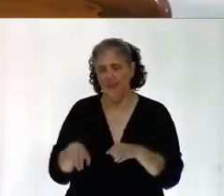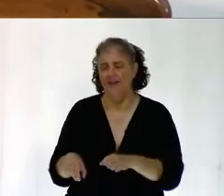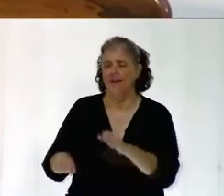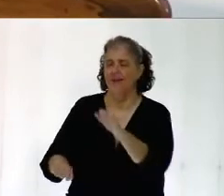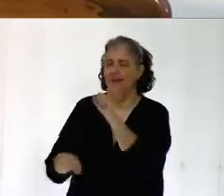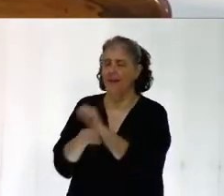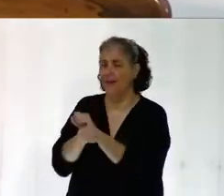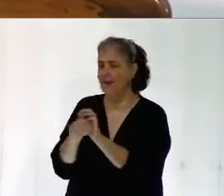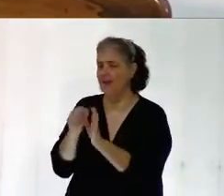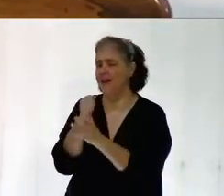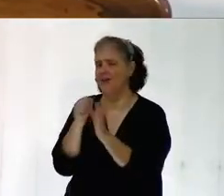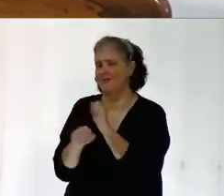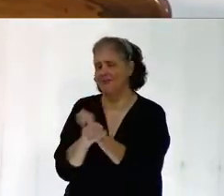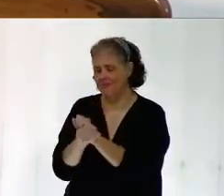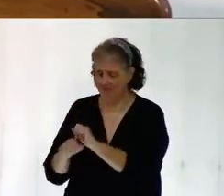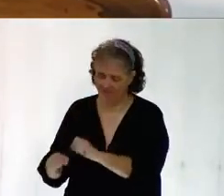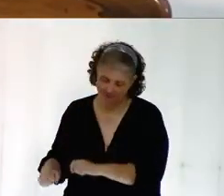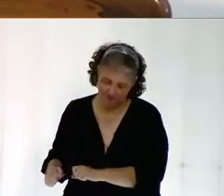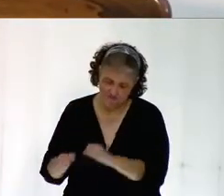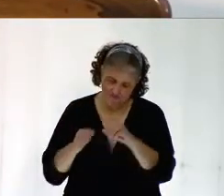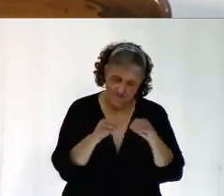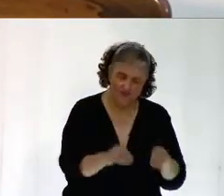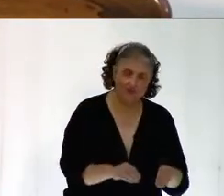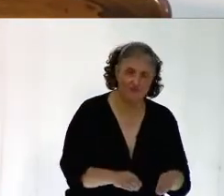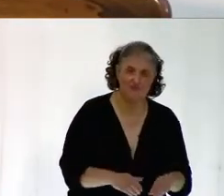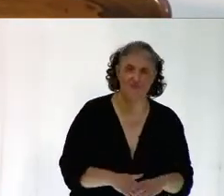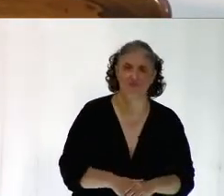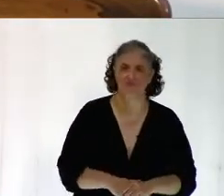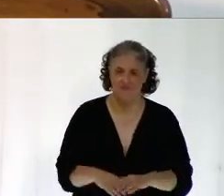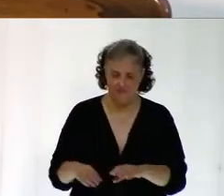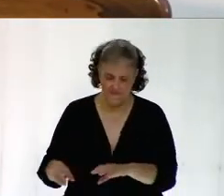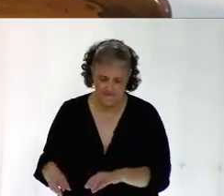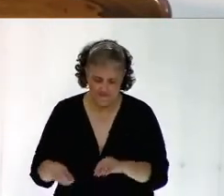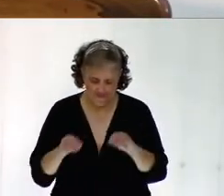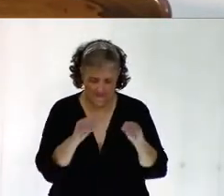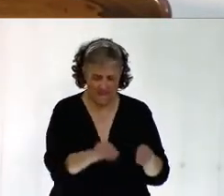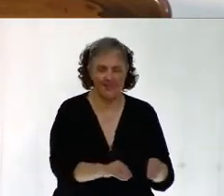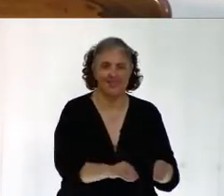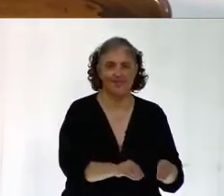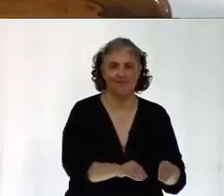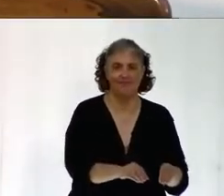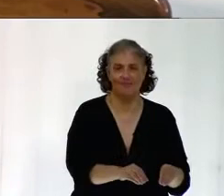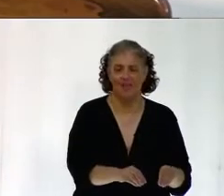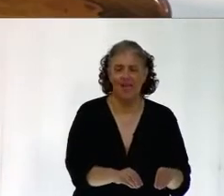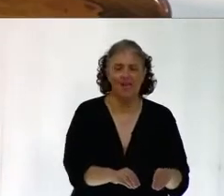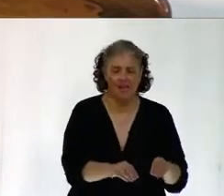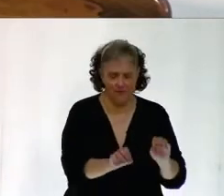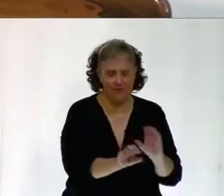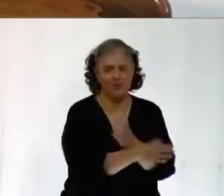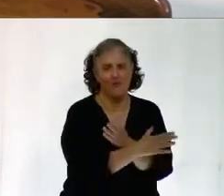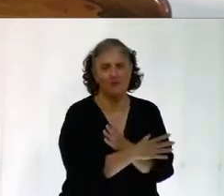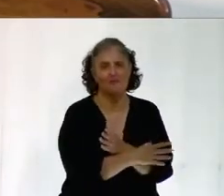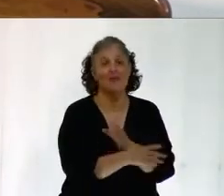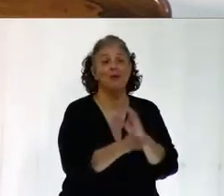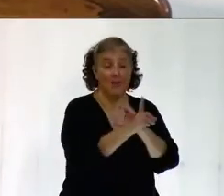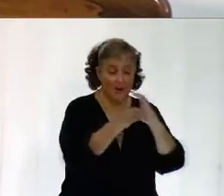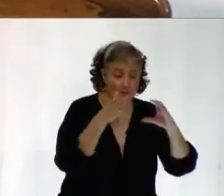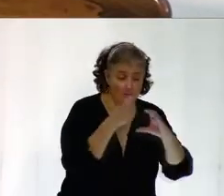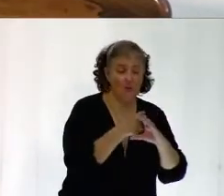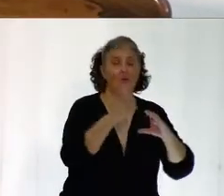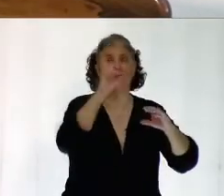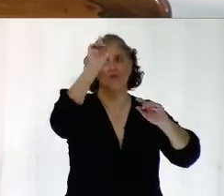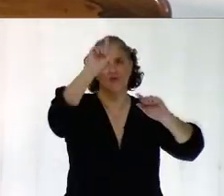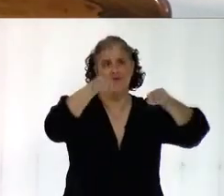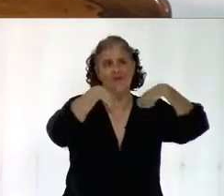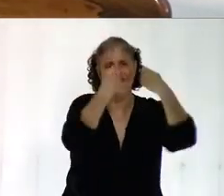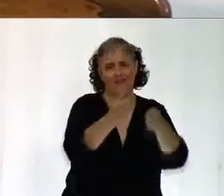igreja foi plantada fundada e jesus disse eu edificarei a minha igreja quem é que encheu a igreja de ídolos